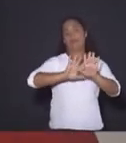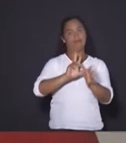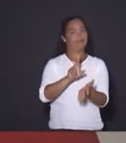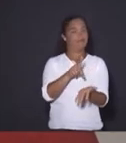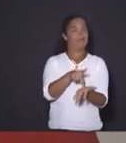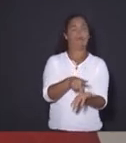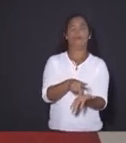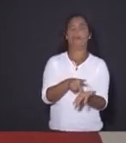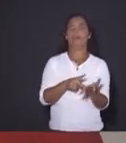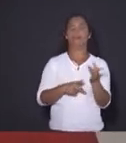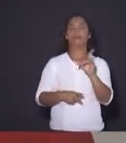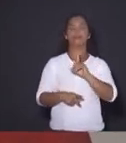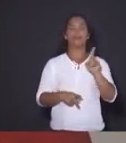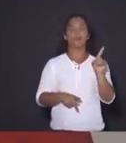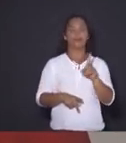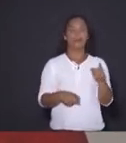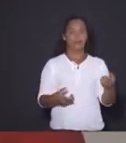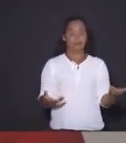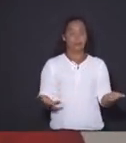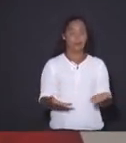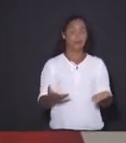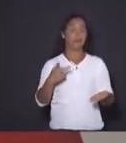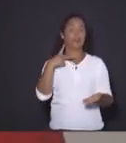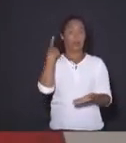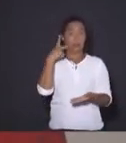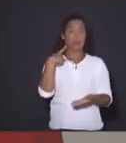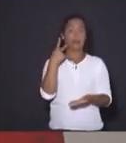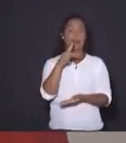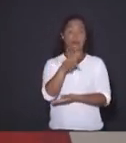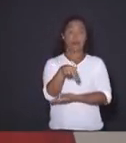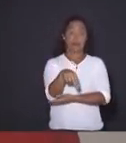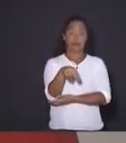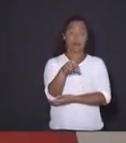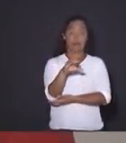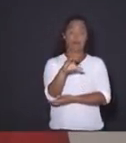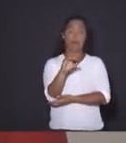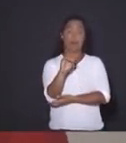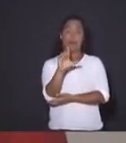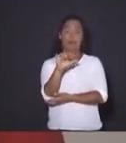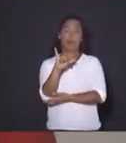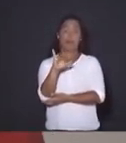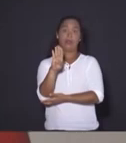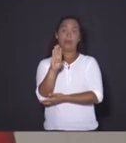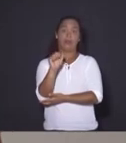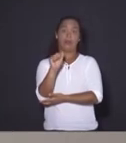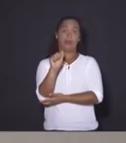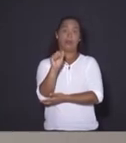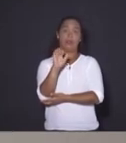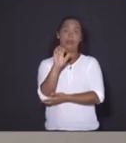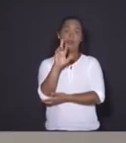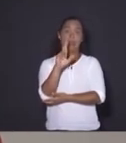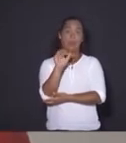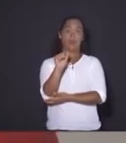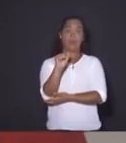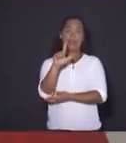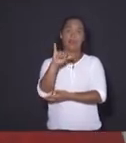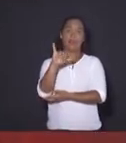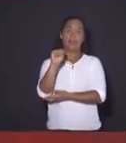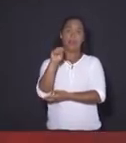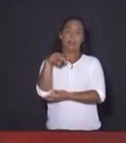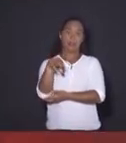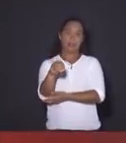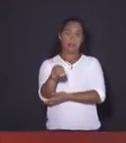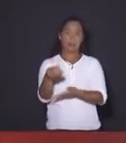estágio político do neoliberalismo estado de exceção e não convive com a democracia então nós não temos